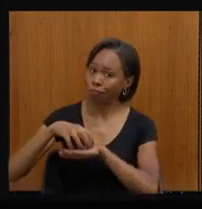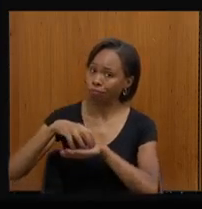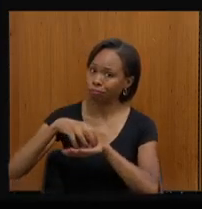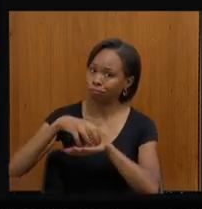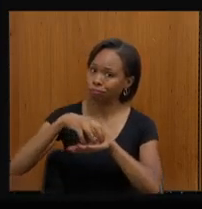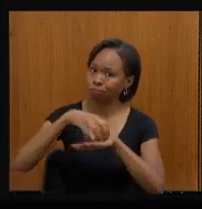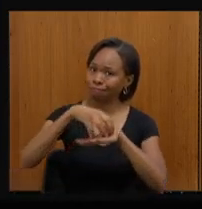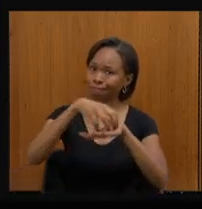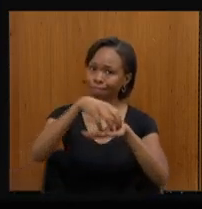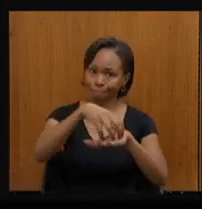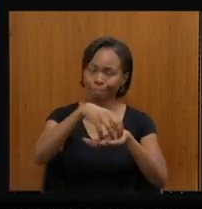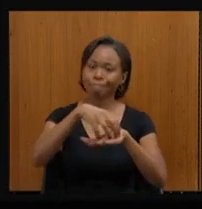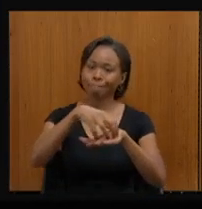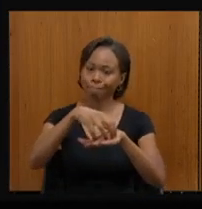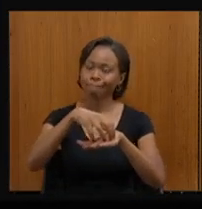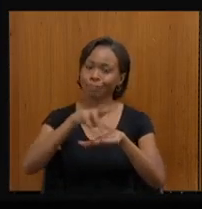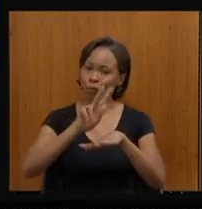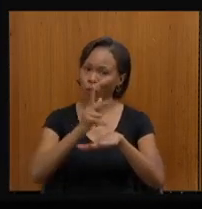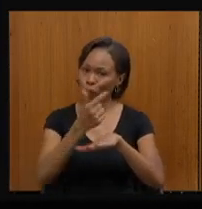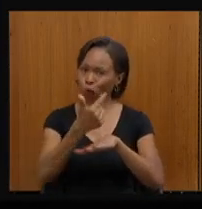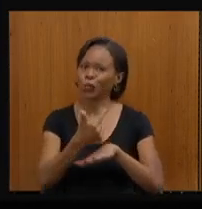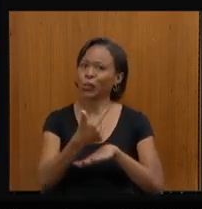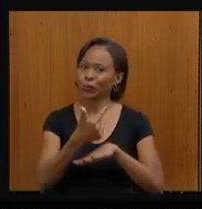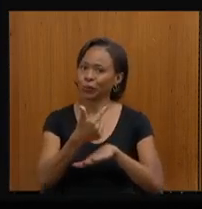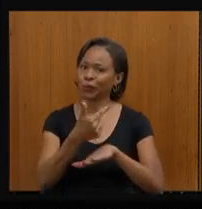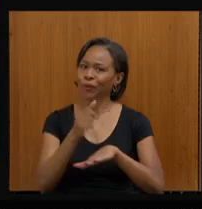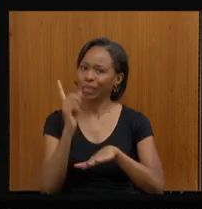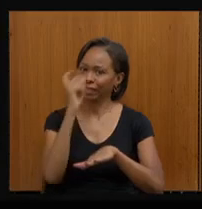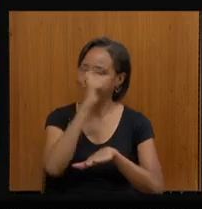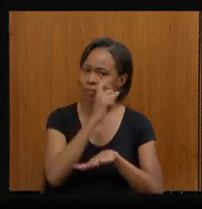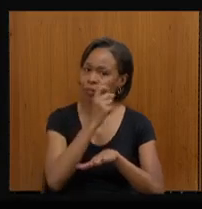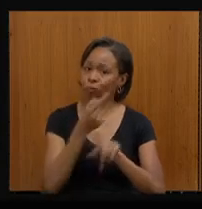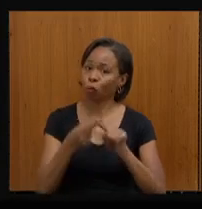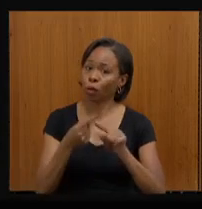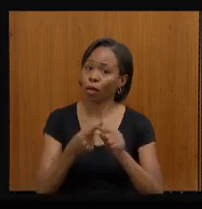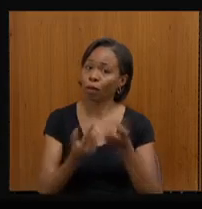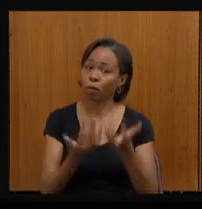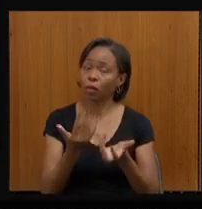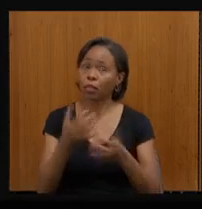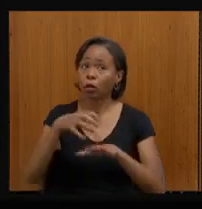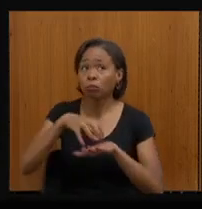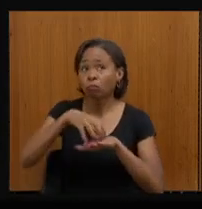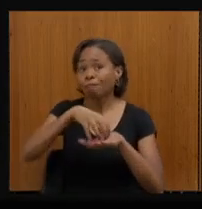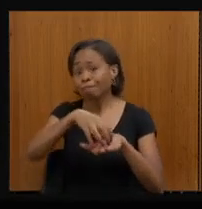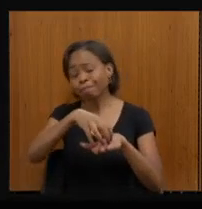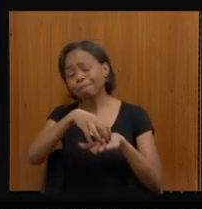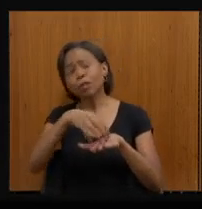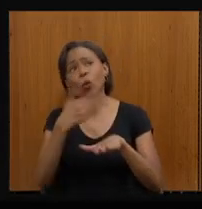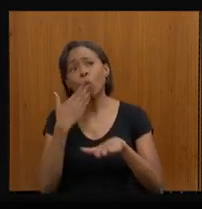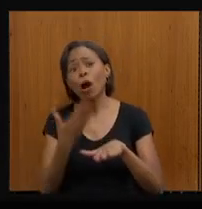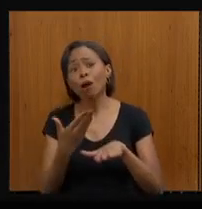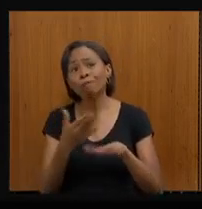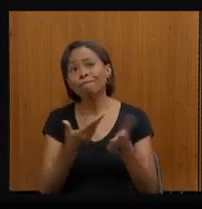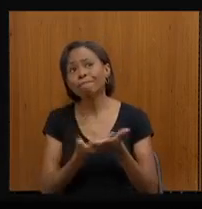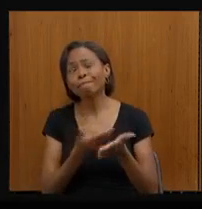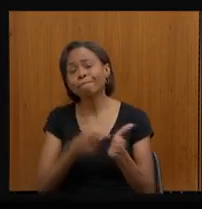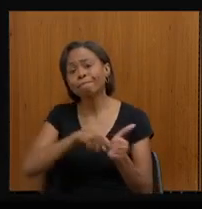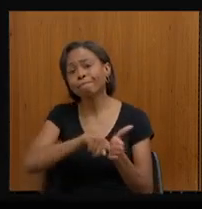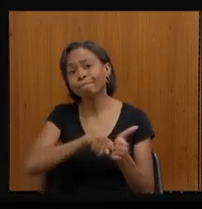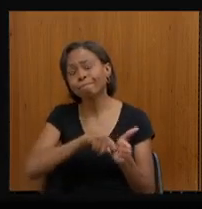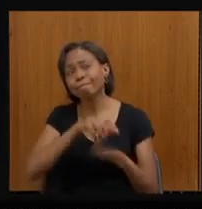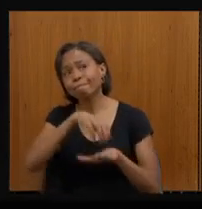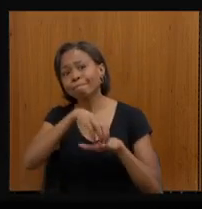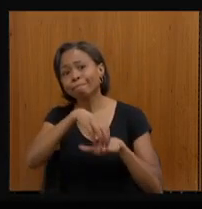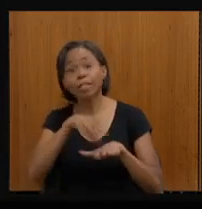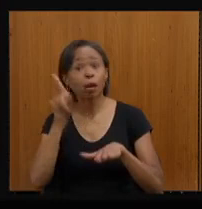série de emprego de participar então o transporte e toda hoje tem corrente nos Estados Unidos é a